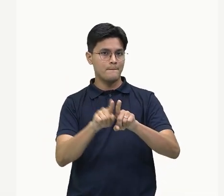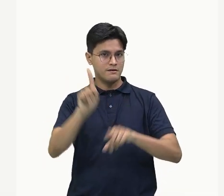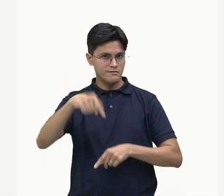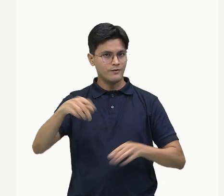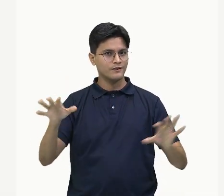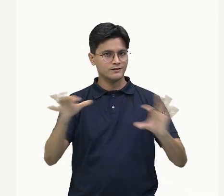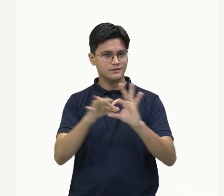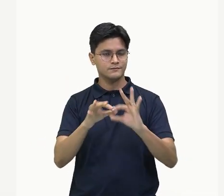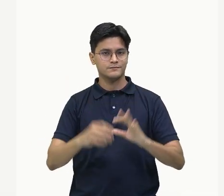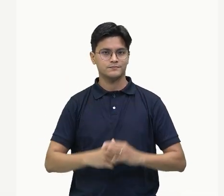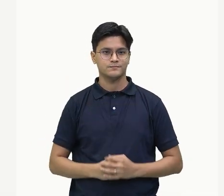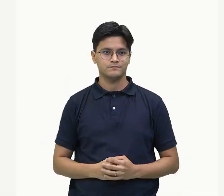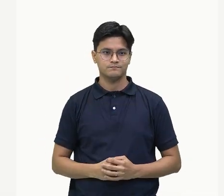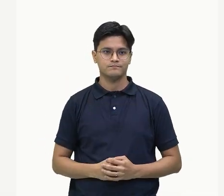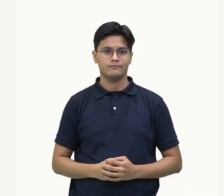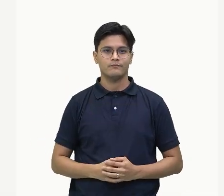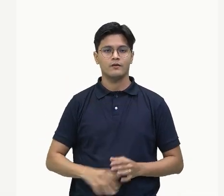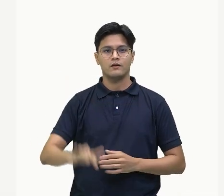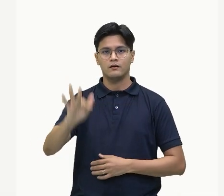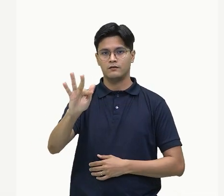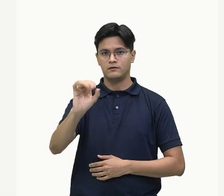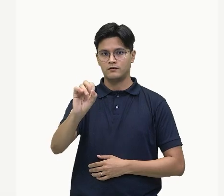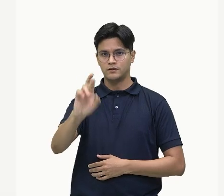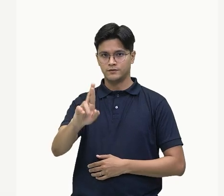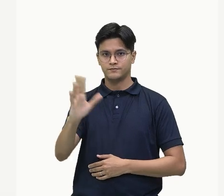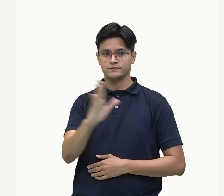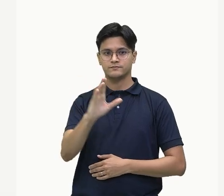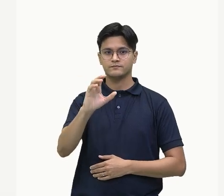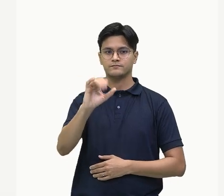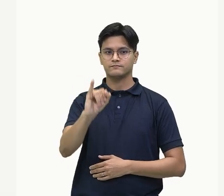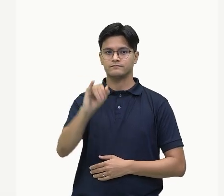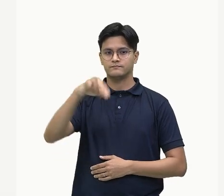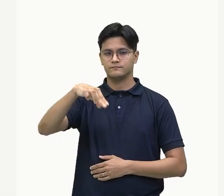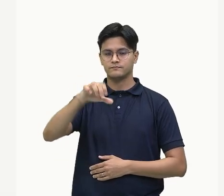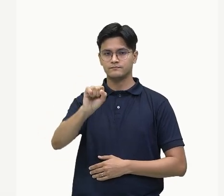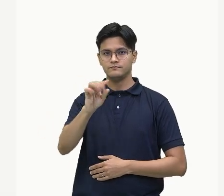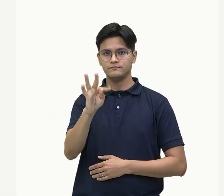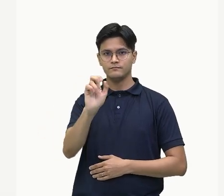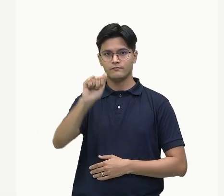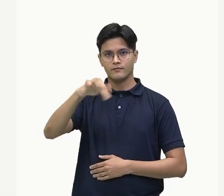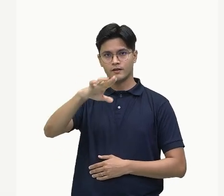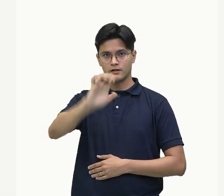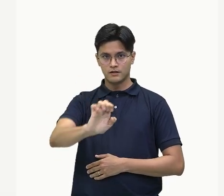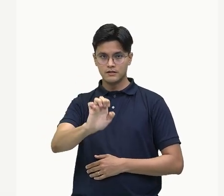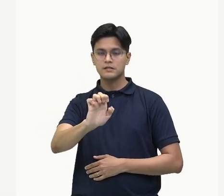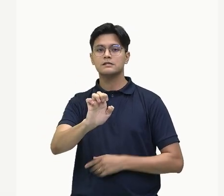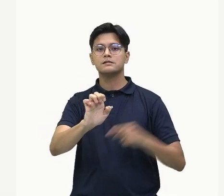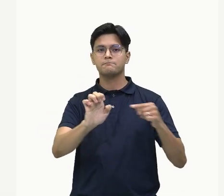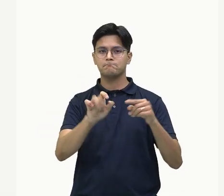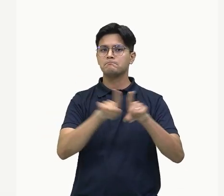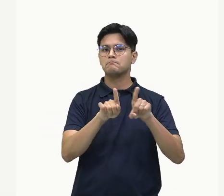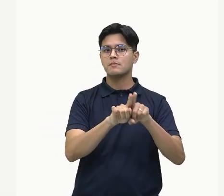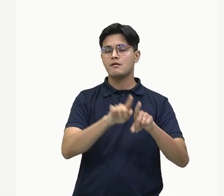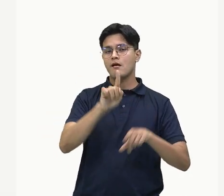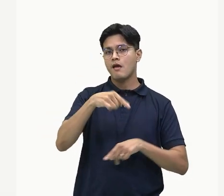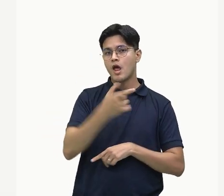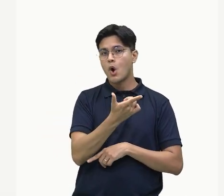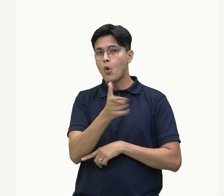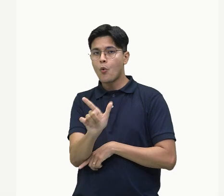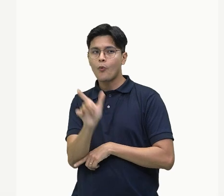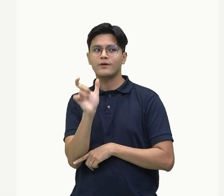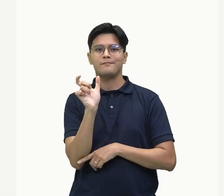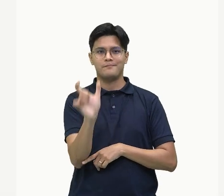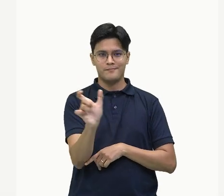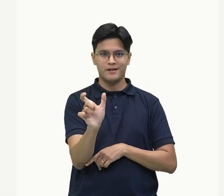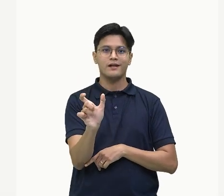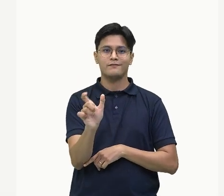conectivo. For instance. For instance é um outro termo que nós utilizamos que é um sinônimo de for example,